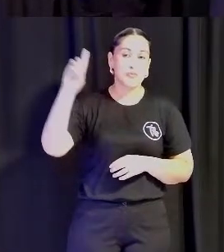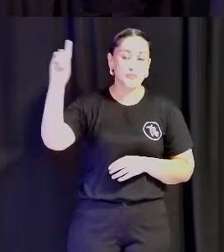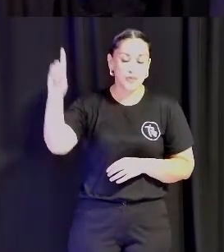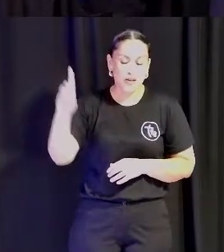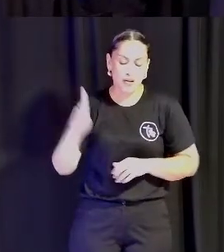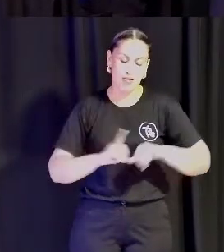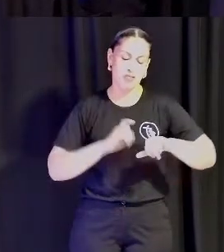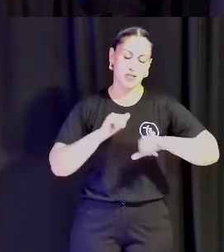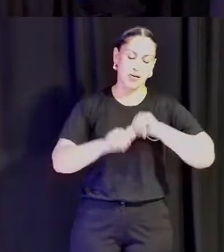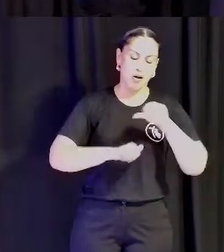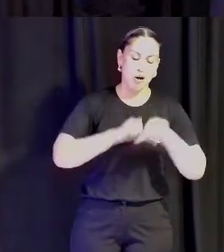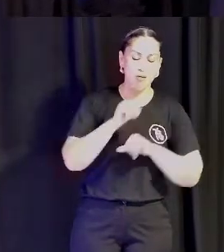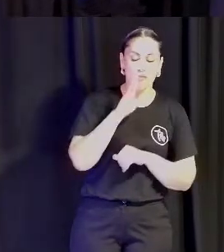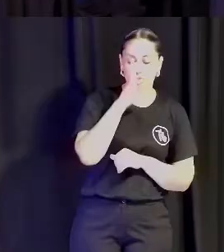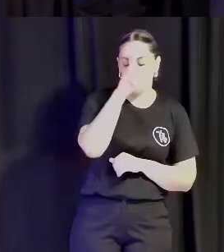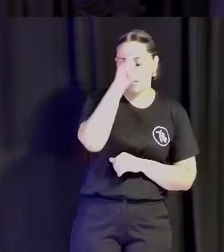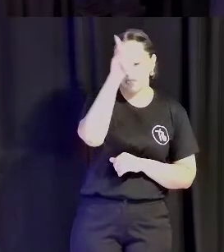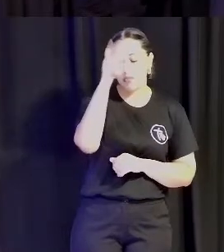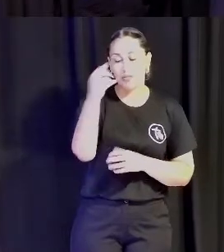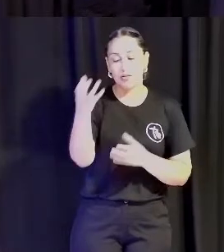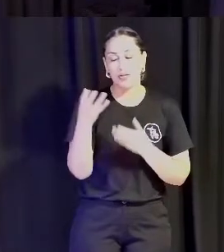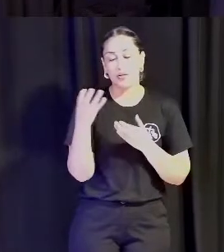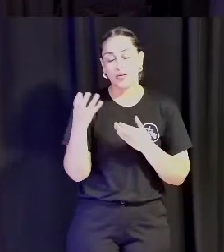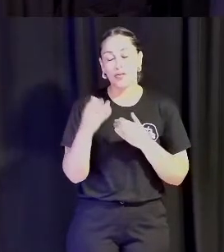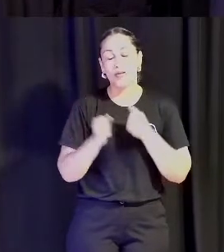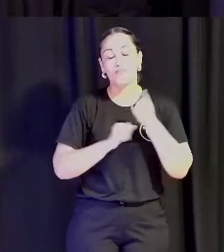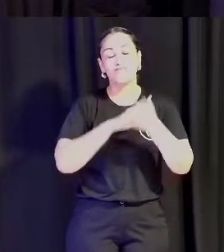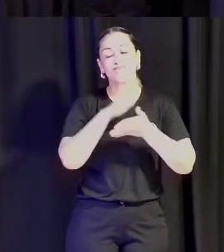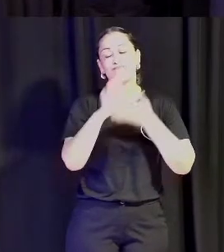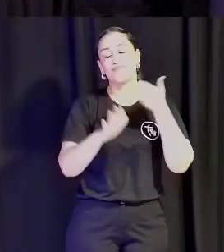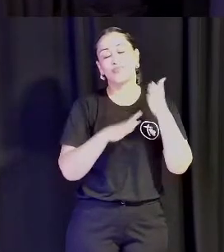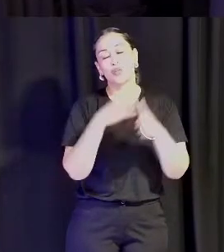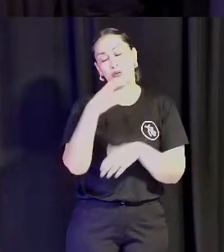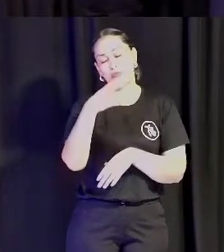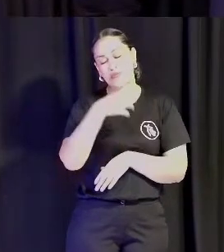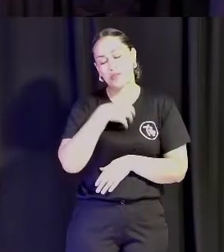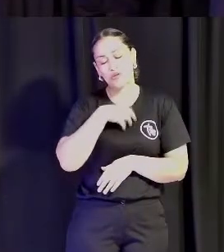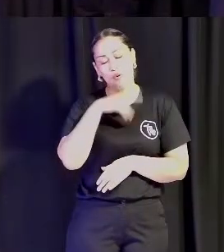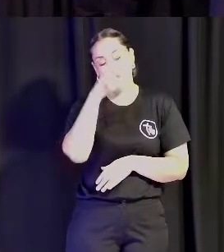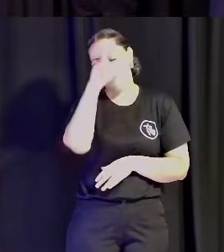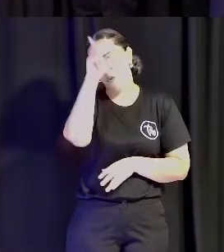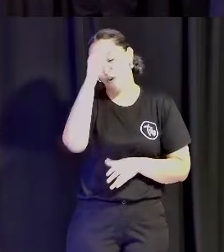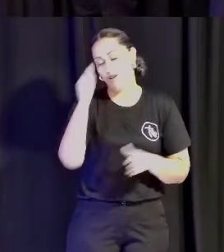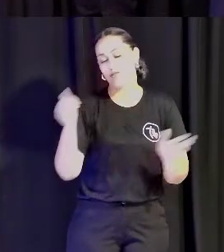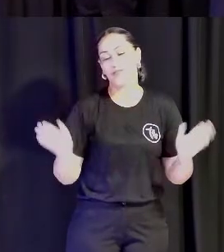forças. Eu quero dizer para todos vocês que eu estou super revigorado,